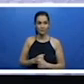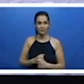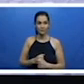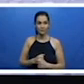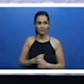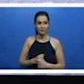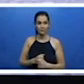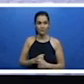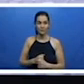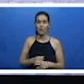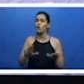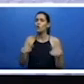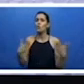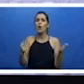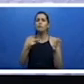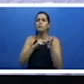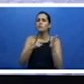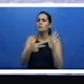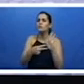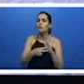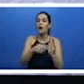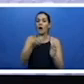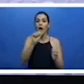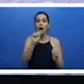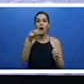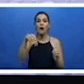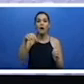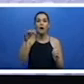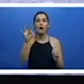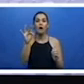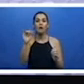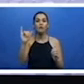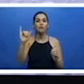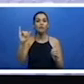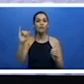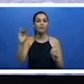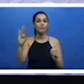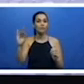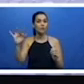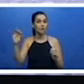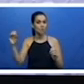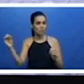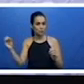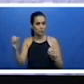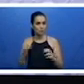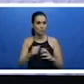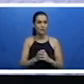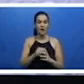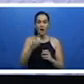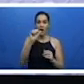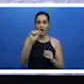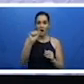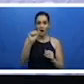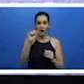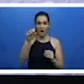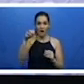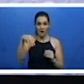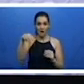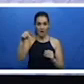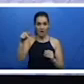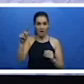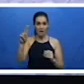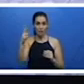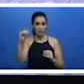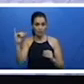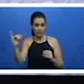Bom, qual o significado da palavra anfíbio? Anfi significa dos dois lados, bios, vida. Vida dos